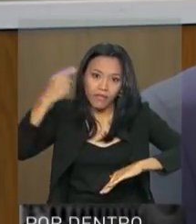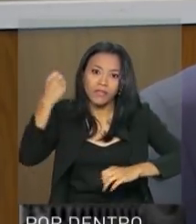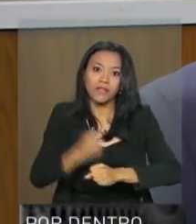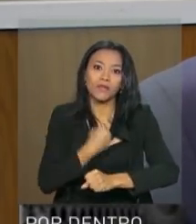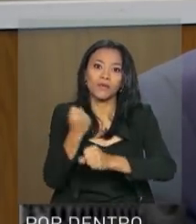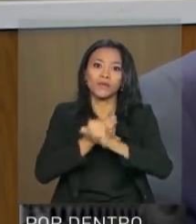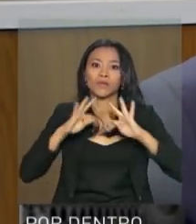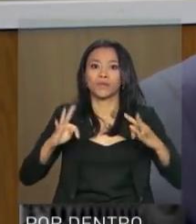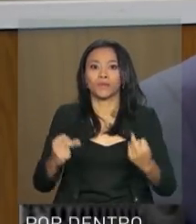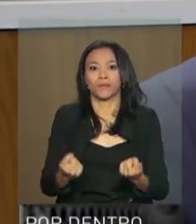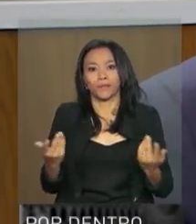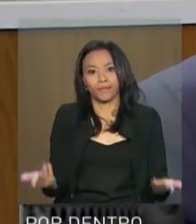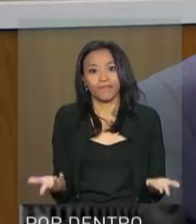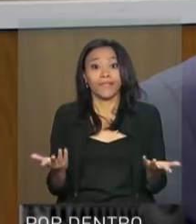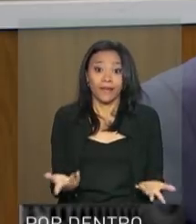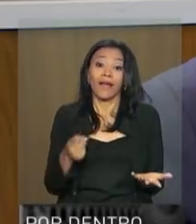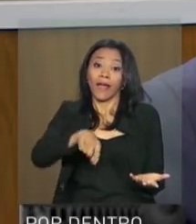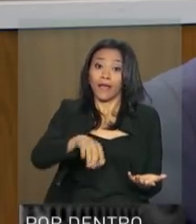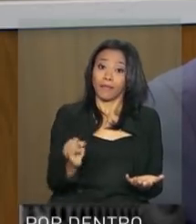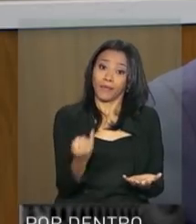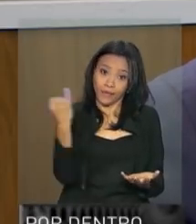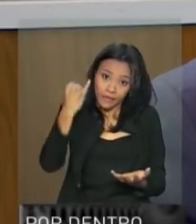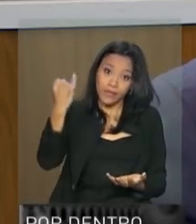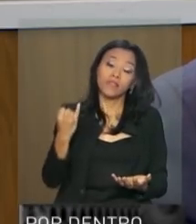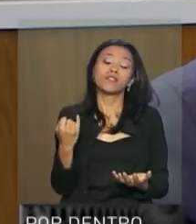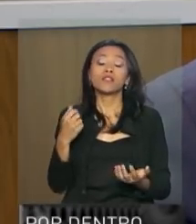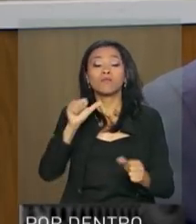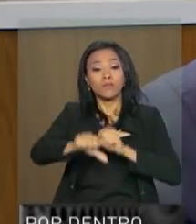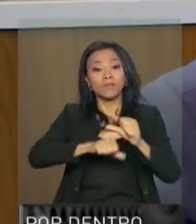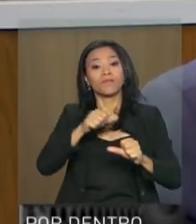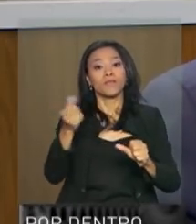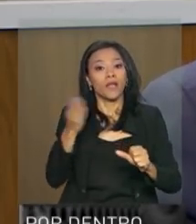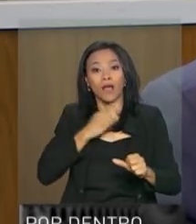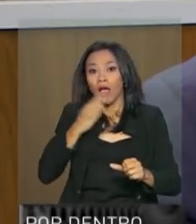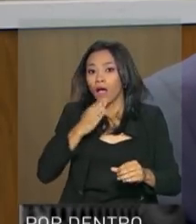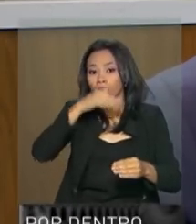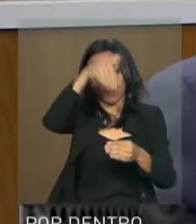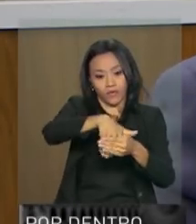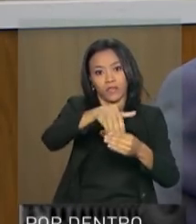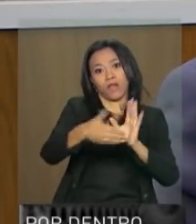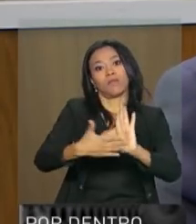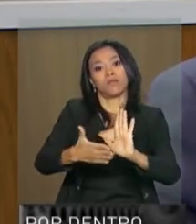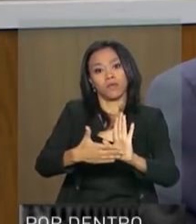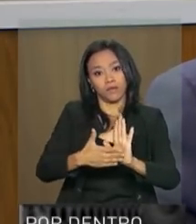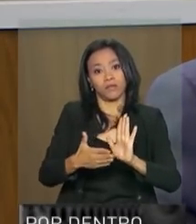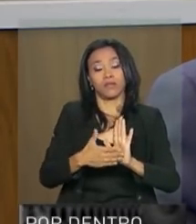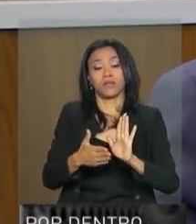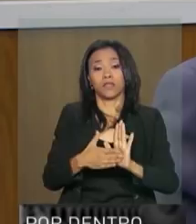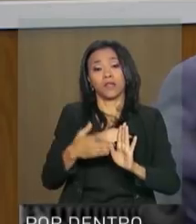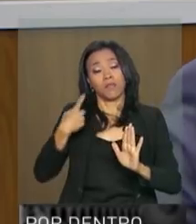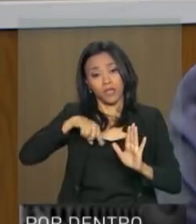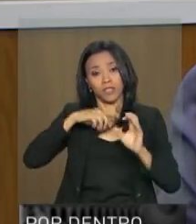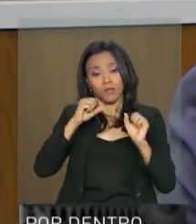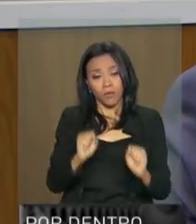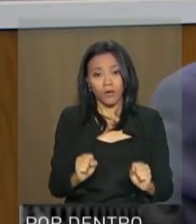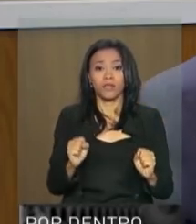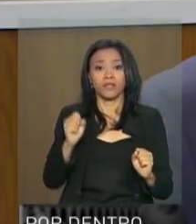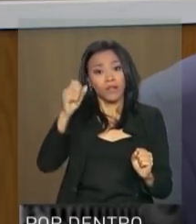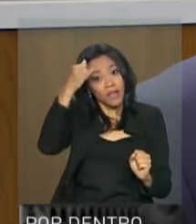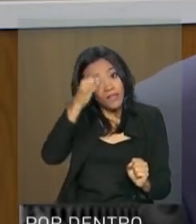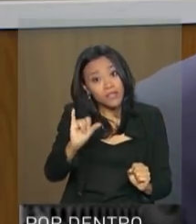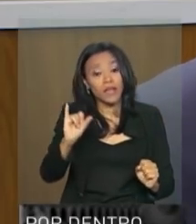de volta. Então, é importante, sim, tocar a reforma da Previdência o quanto antes para que a gente possa fazer uma reforma da Previdência ainda